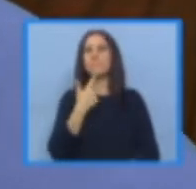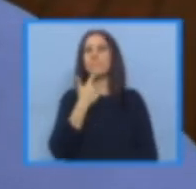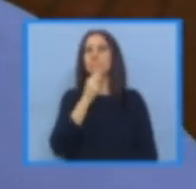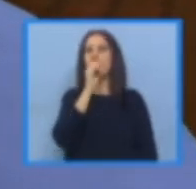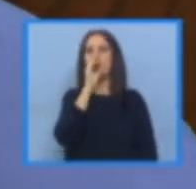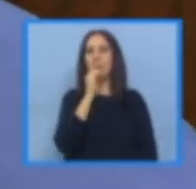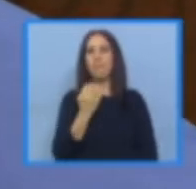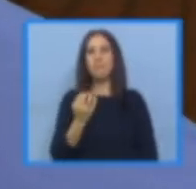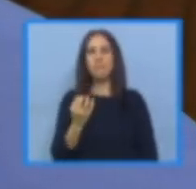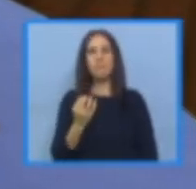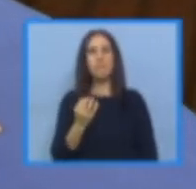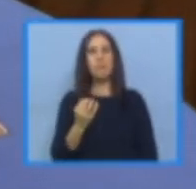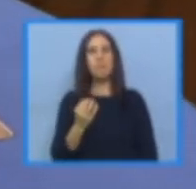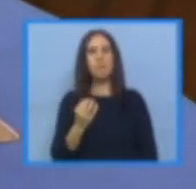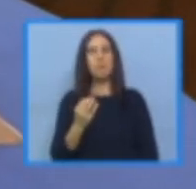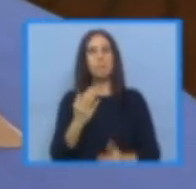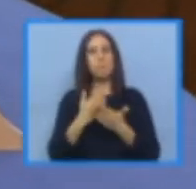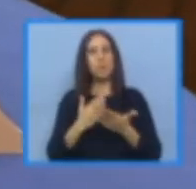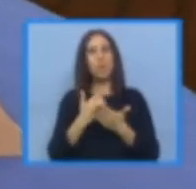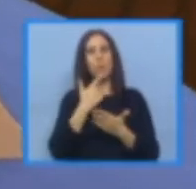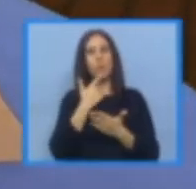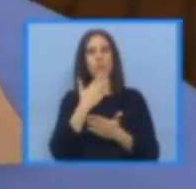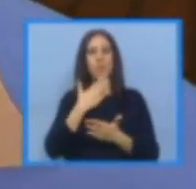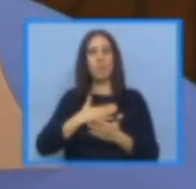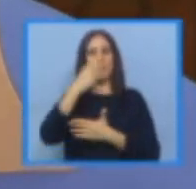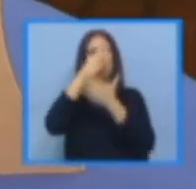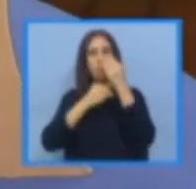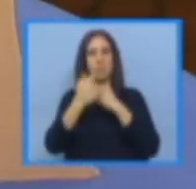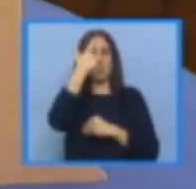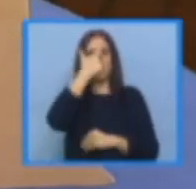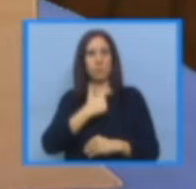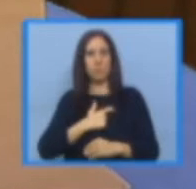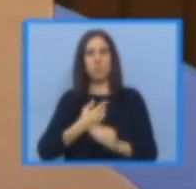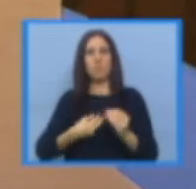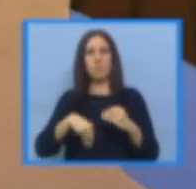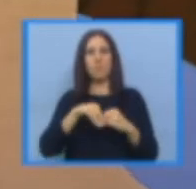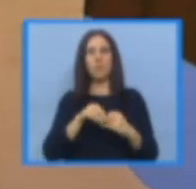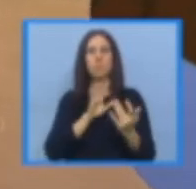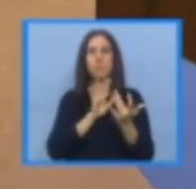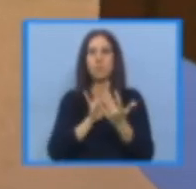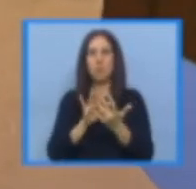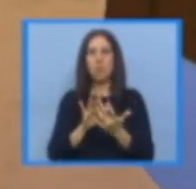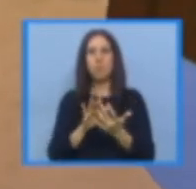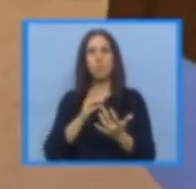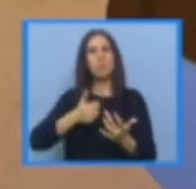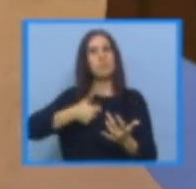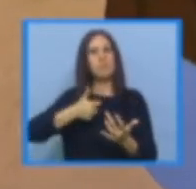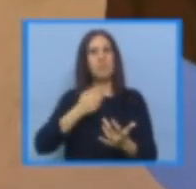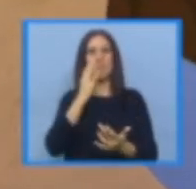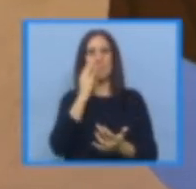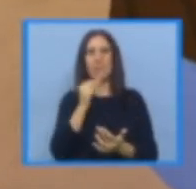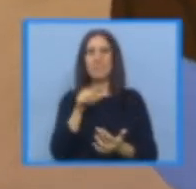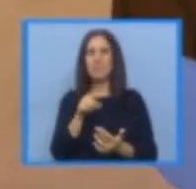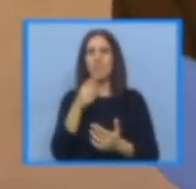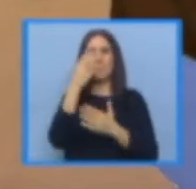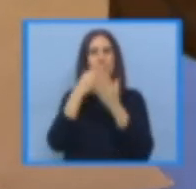que tem sido uma escola muito grande de aprendizagem pessoal e também de um contacto com o essencial. E eu acho que isso é